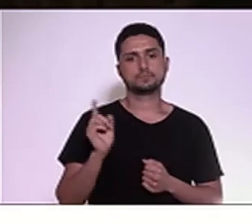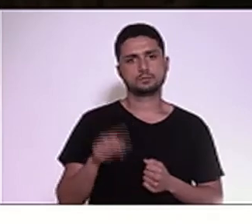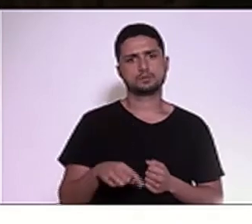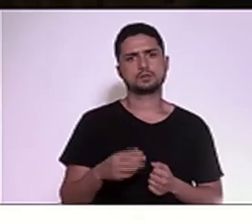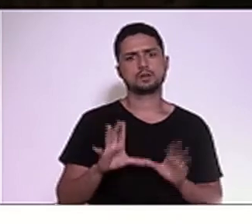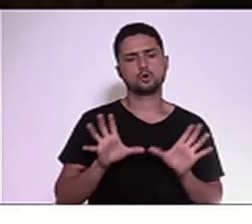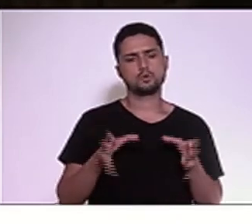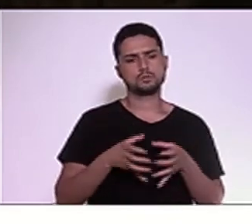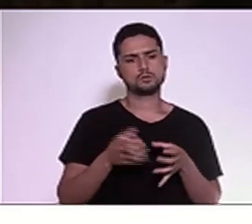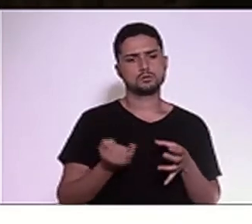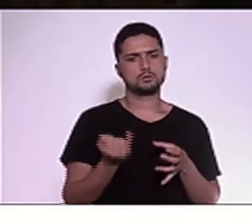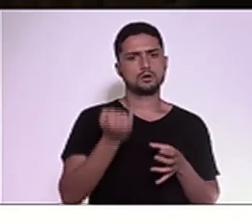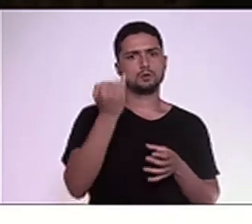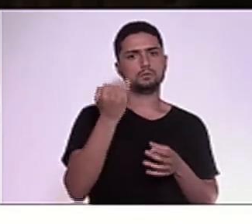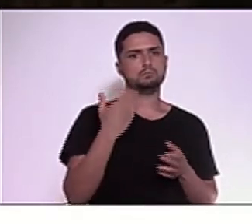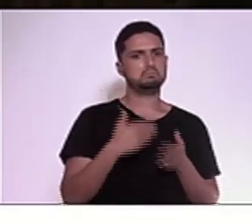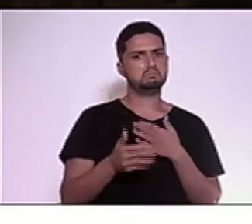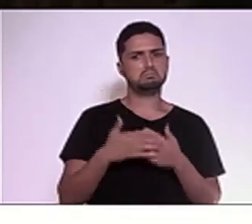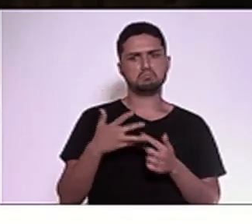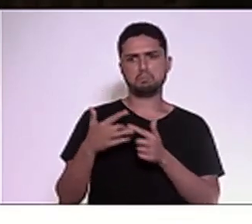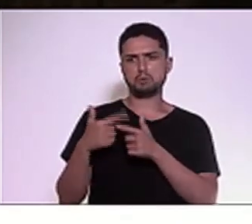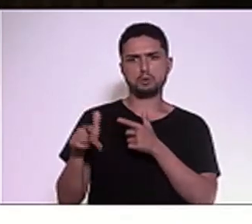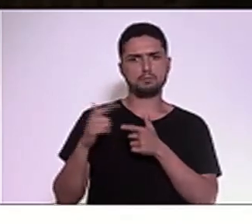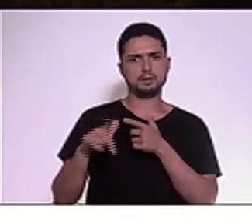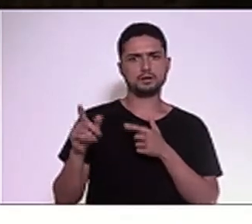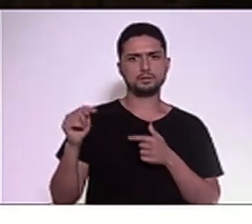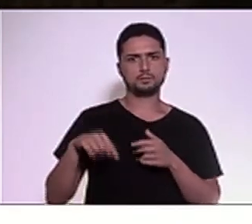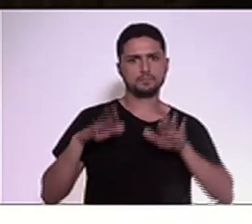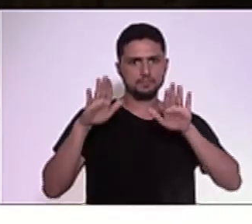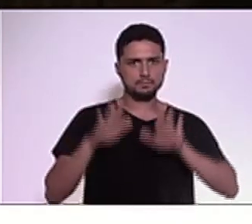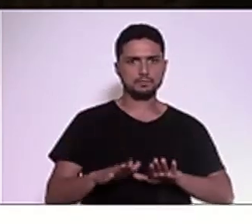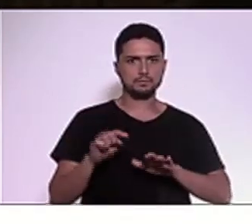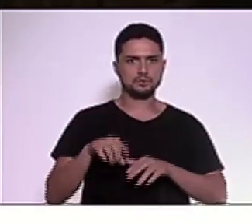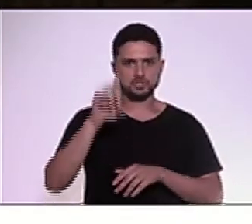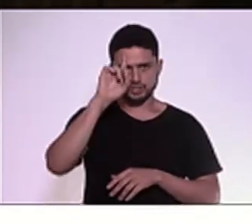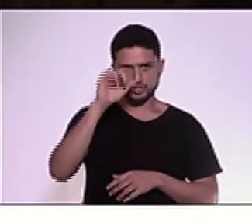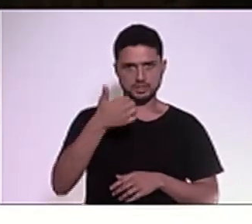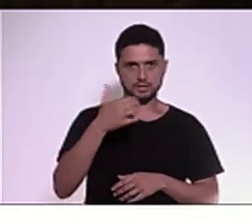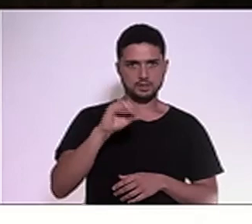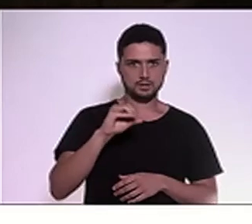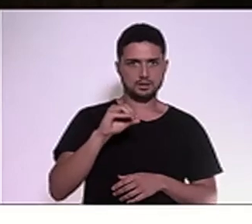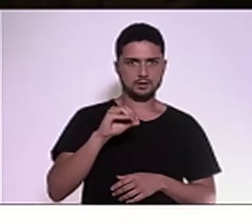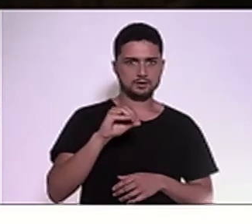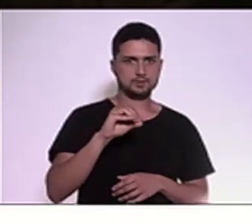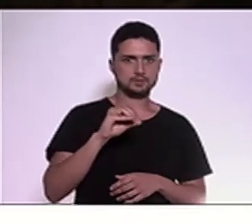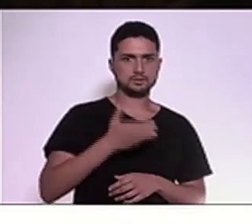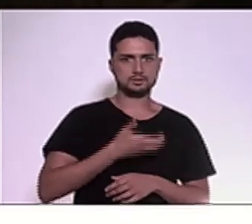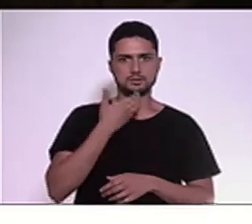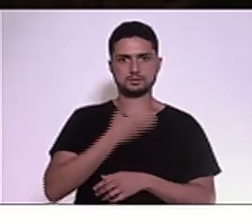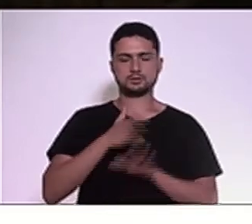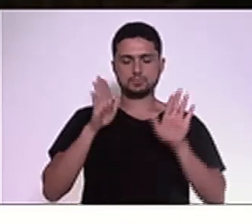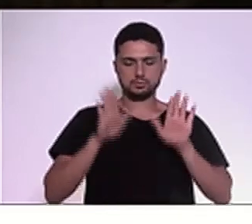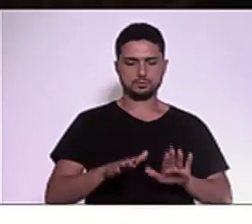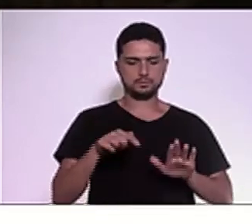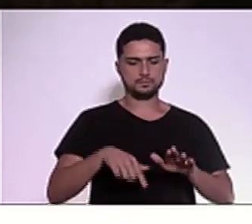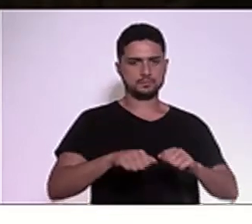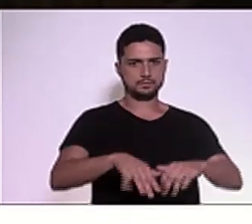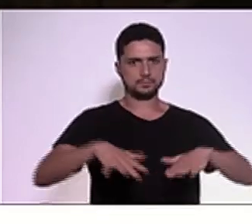relevante. Então, para mim, problema nenhum adentrarmos o dia 10 de dezembro